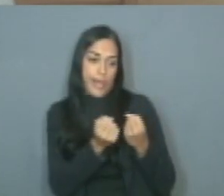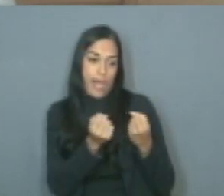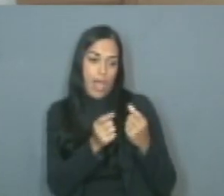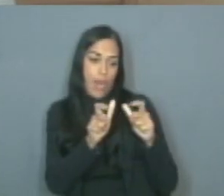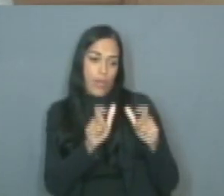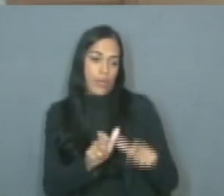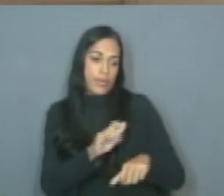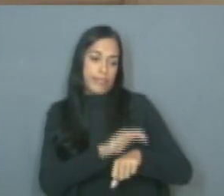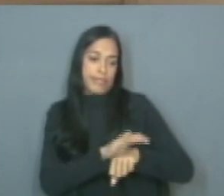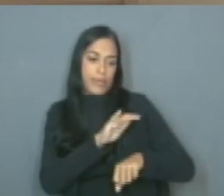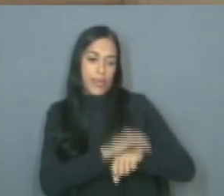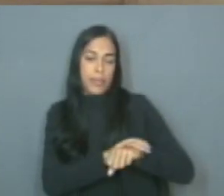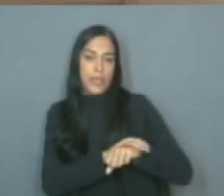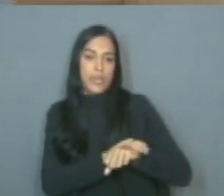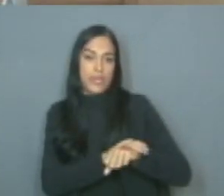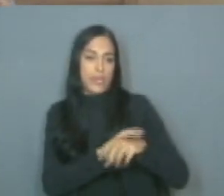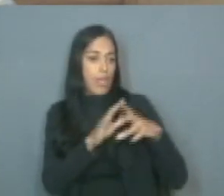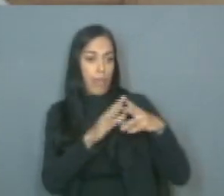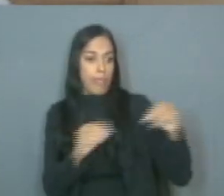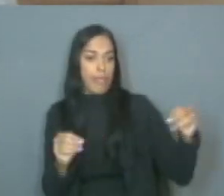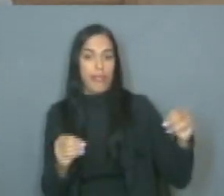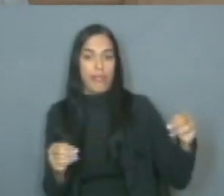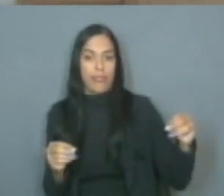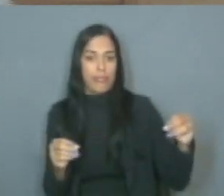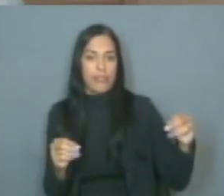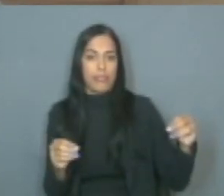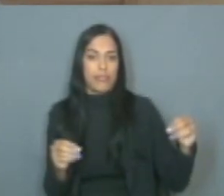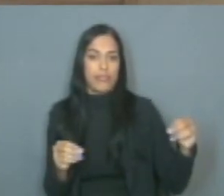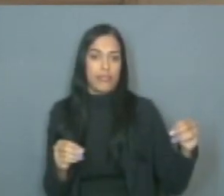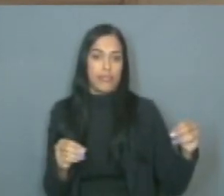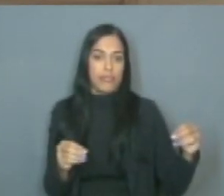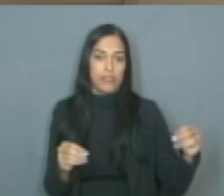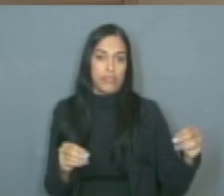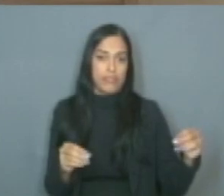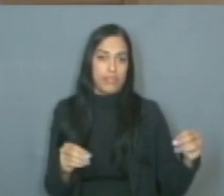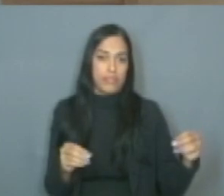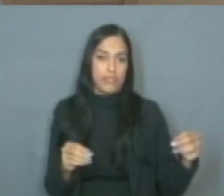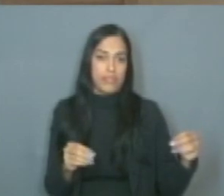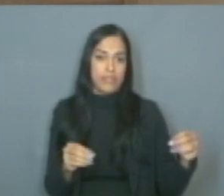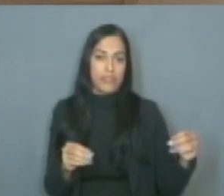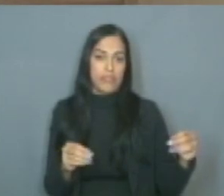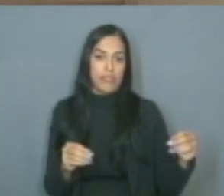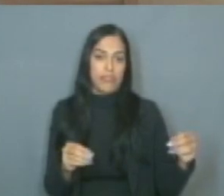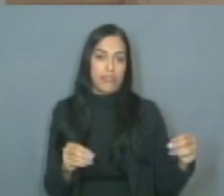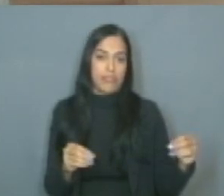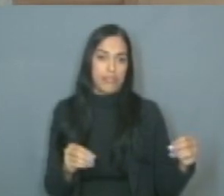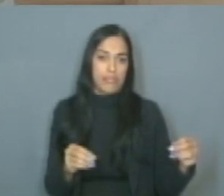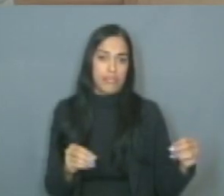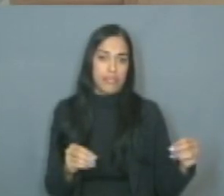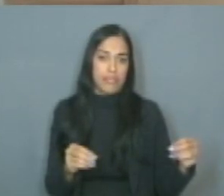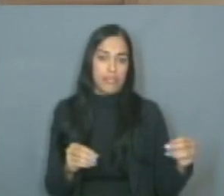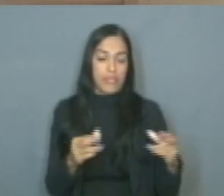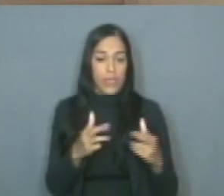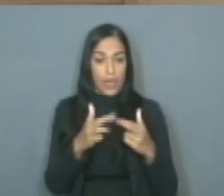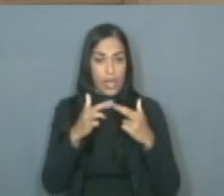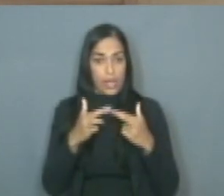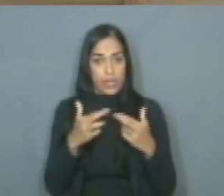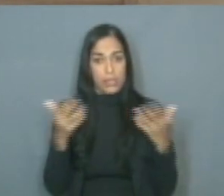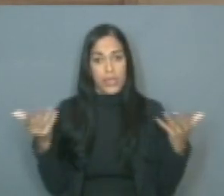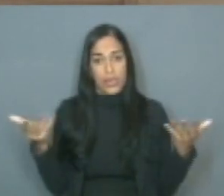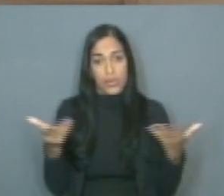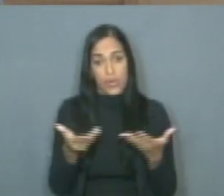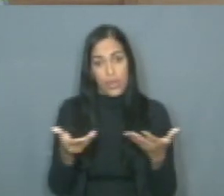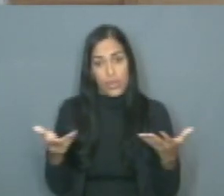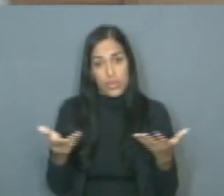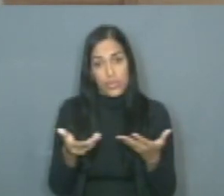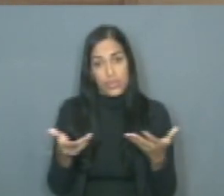naquele momento simplesmente desaparecido, levado sem nenhum tipo de comunicação. Então, o que pede o requerimento hoje?